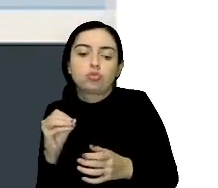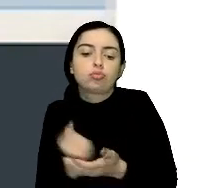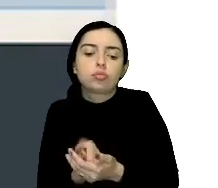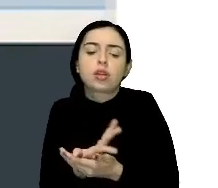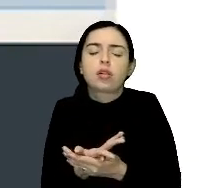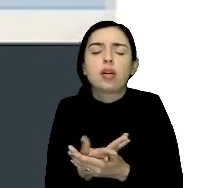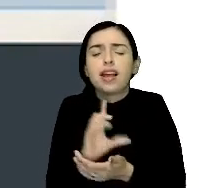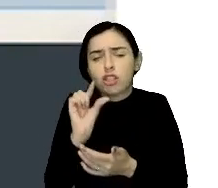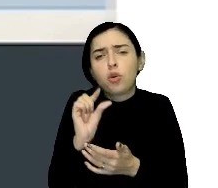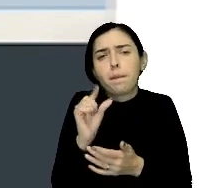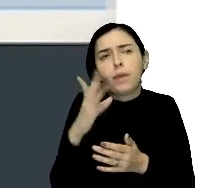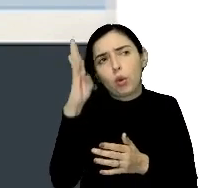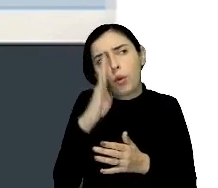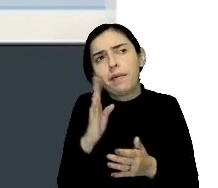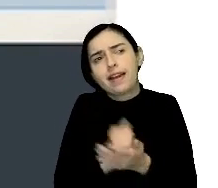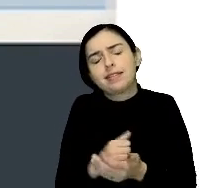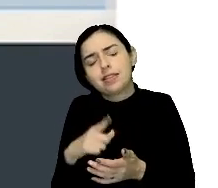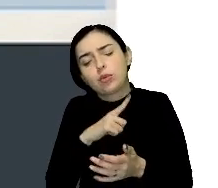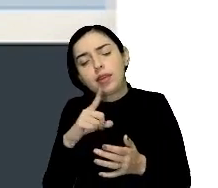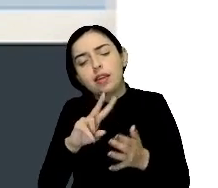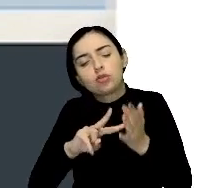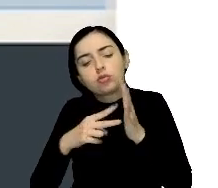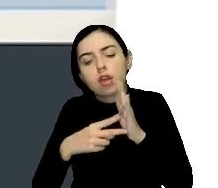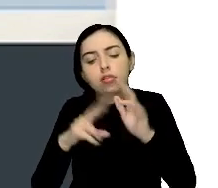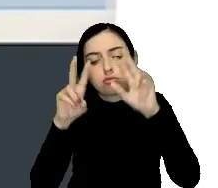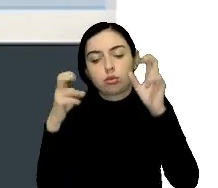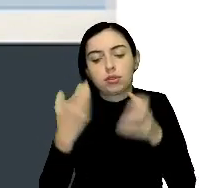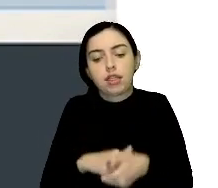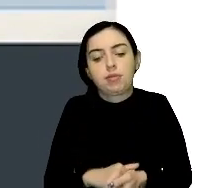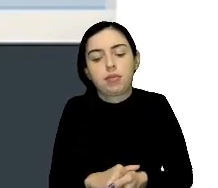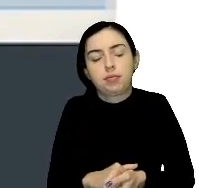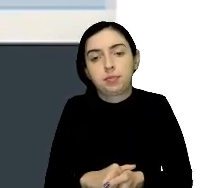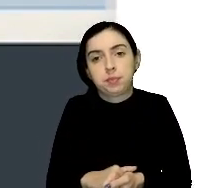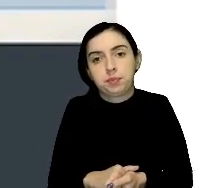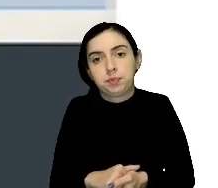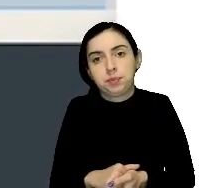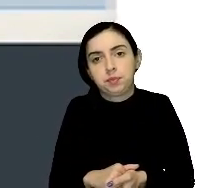pensa nesse contexto aqui especificamente. A